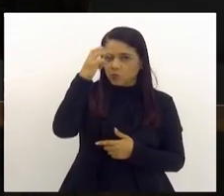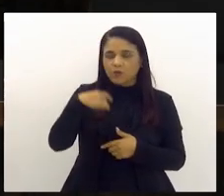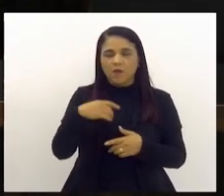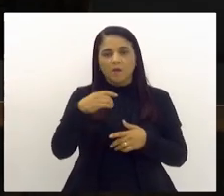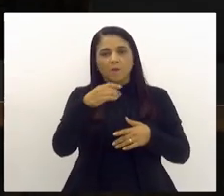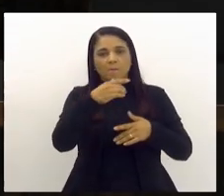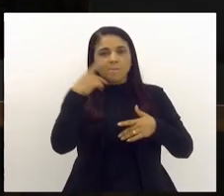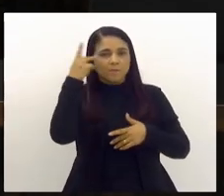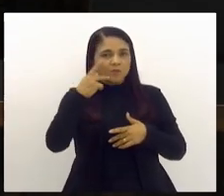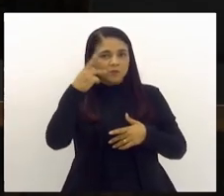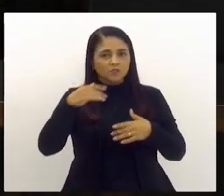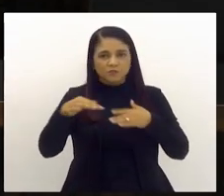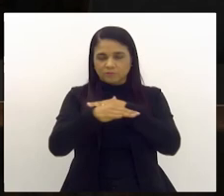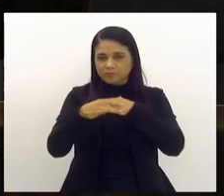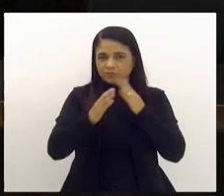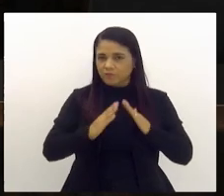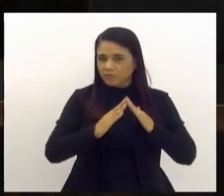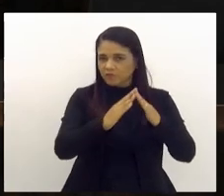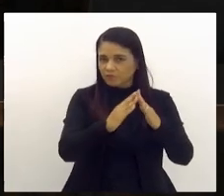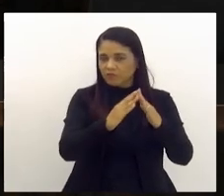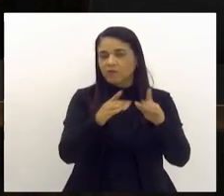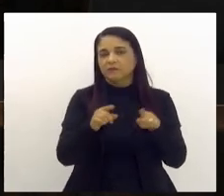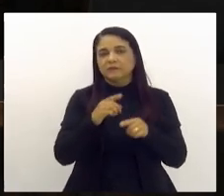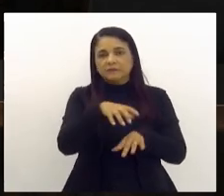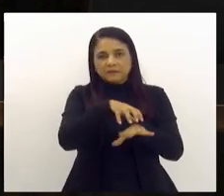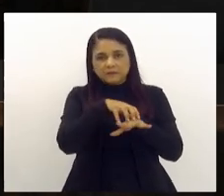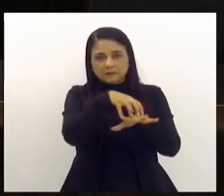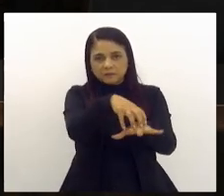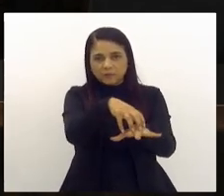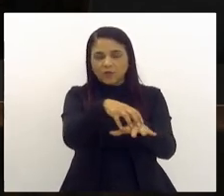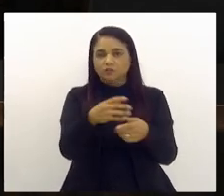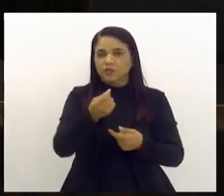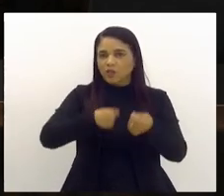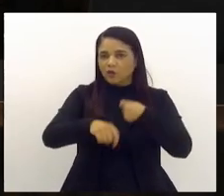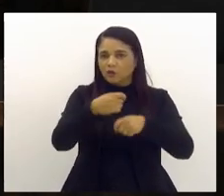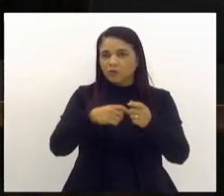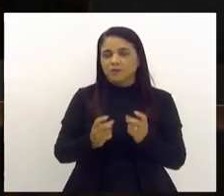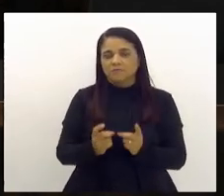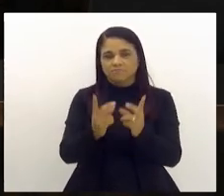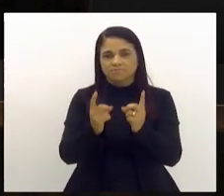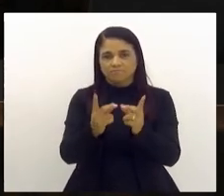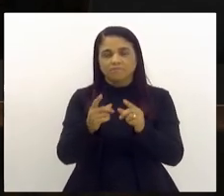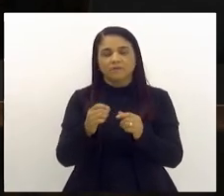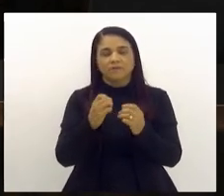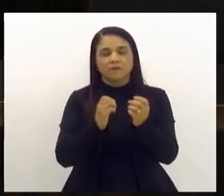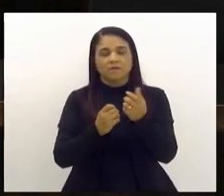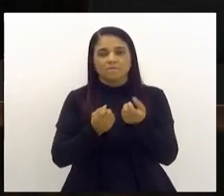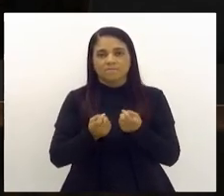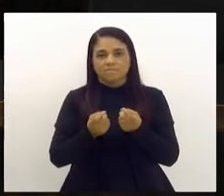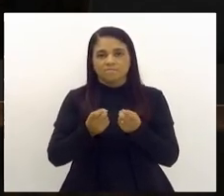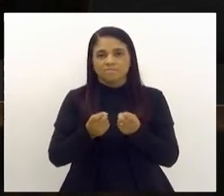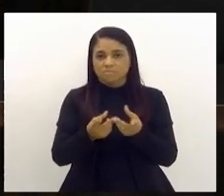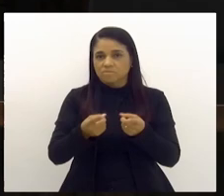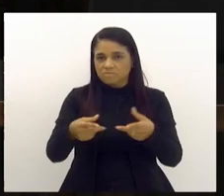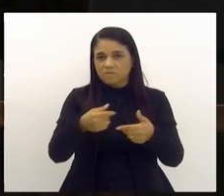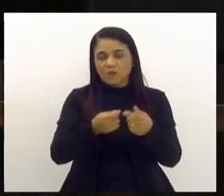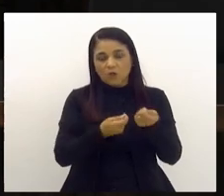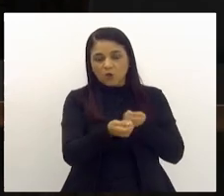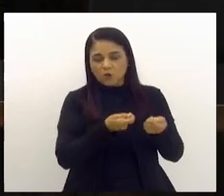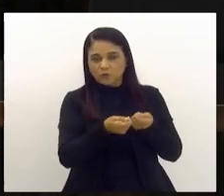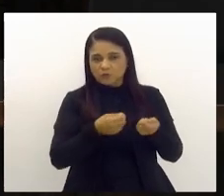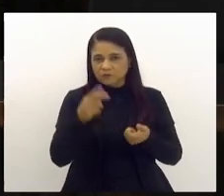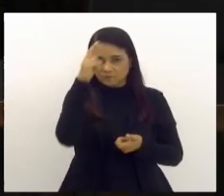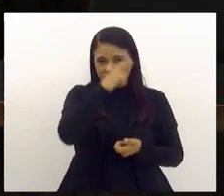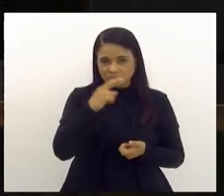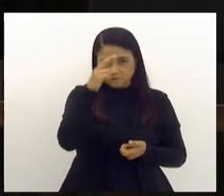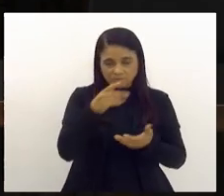política urbana, habitação e assuntos fundiários, de transportes, de economia, indústria e comércio, de tributação, controle da arrecadação estadual, de